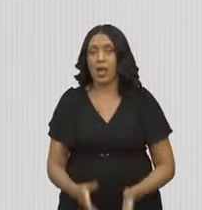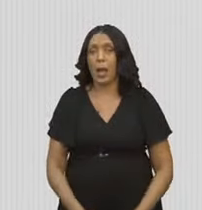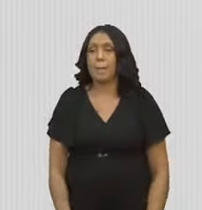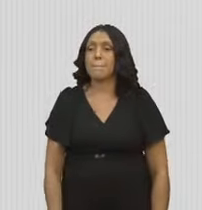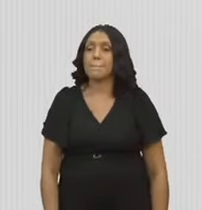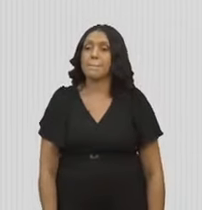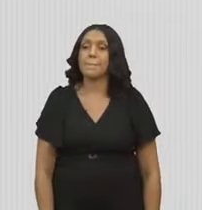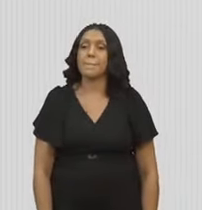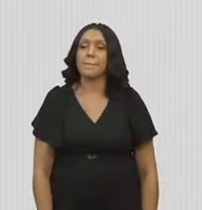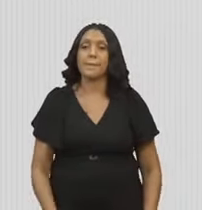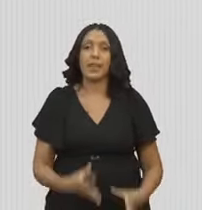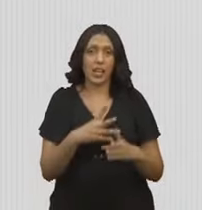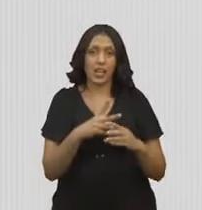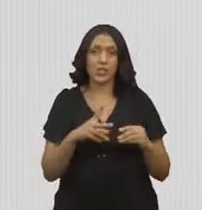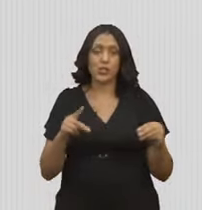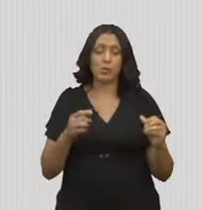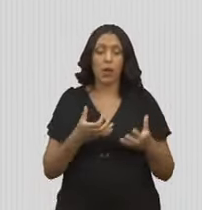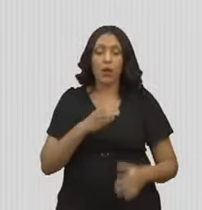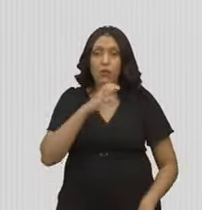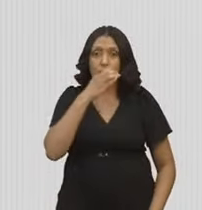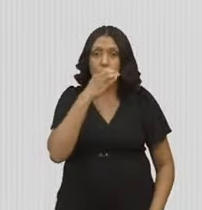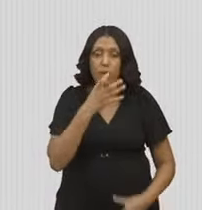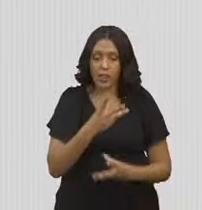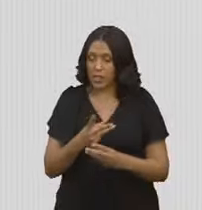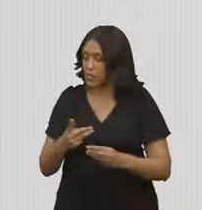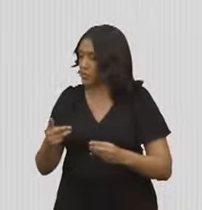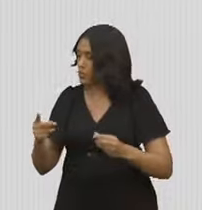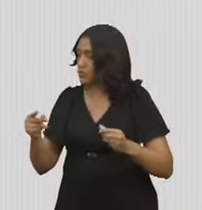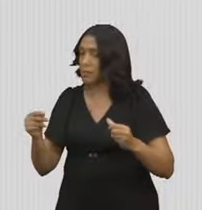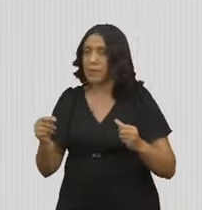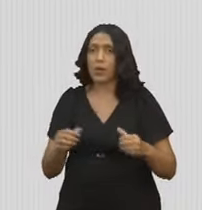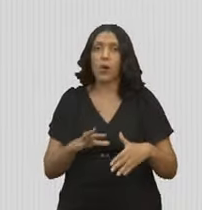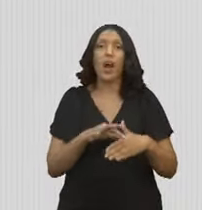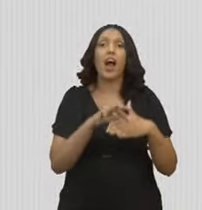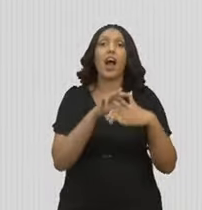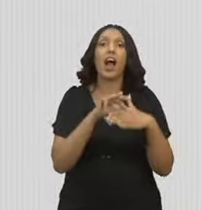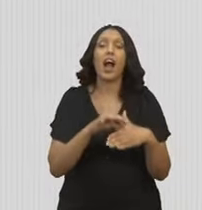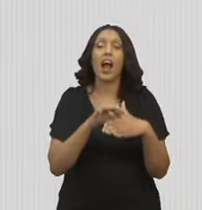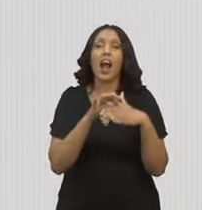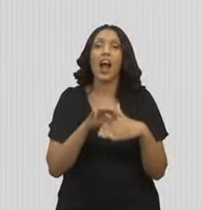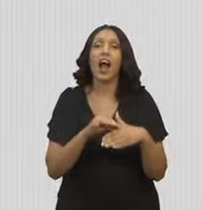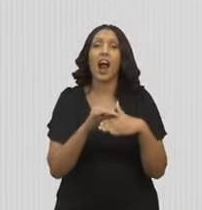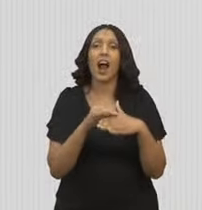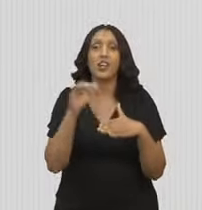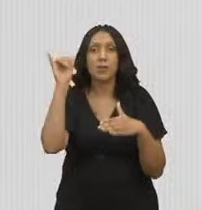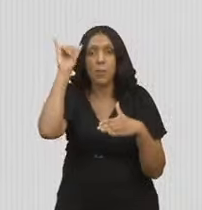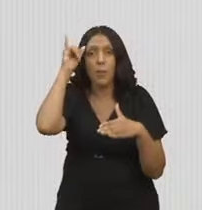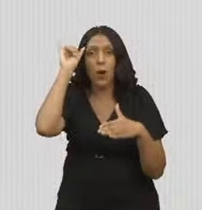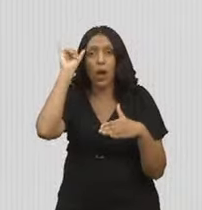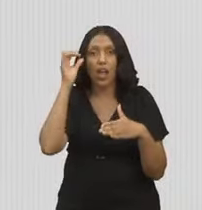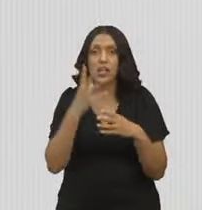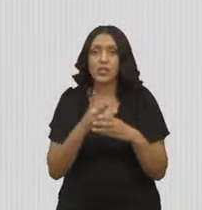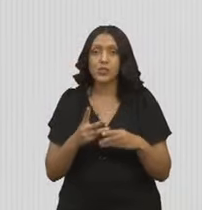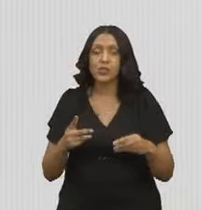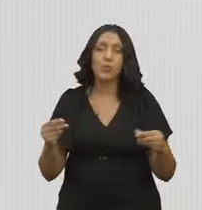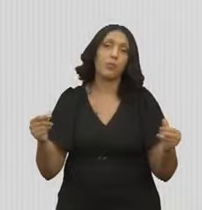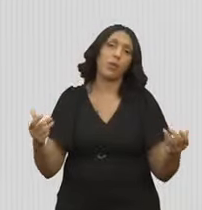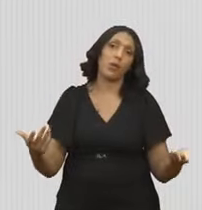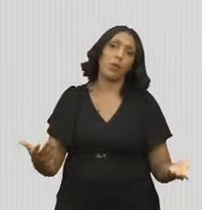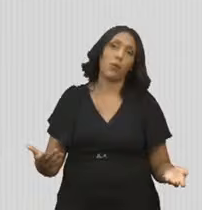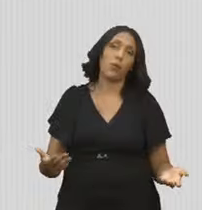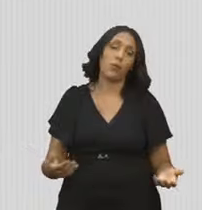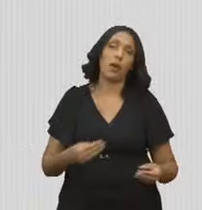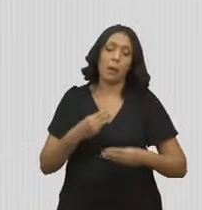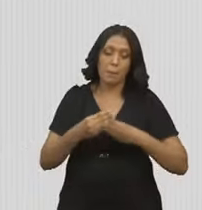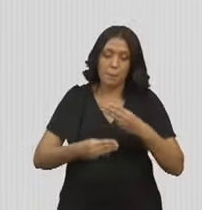as frutas, sumiram as carnes vermelhas, até o macarrão e o arroz integral foram substituídos por versões mais baratas. No novo cardápio, a carne em